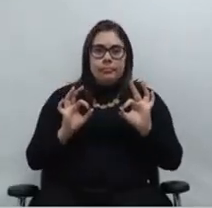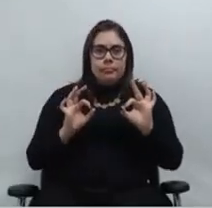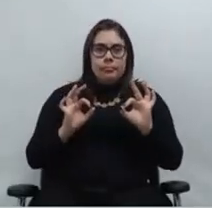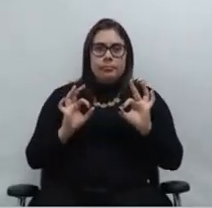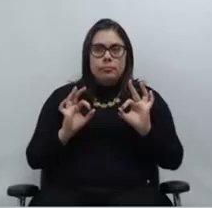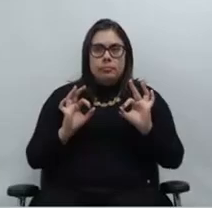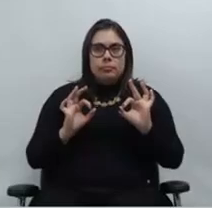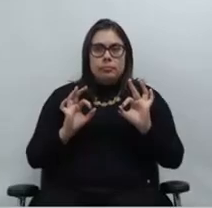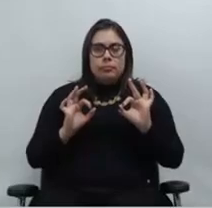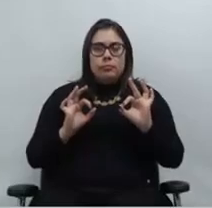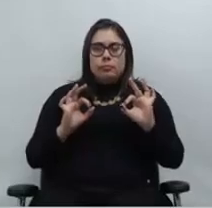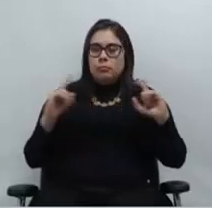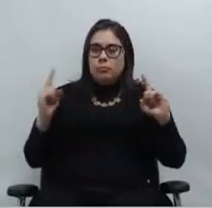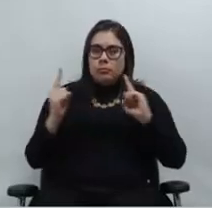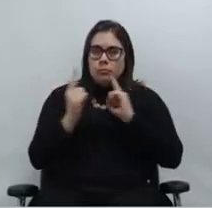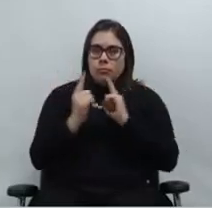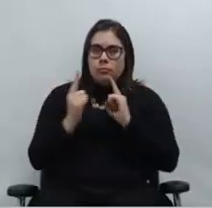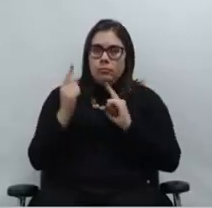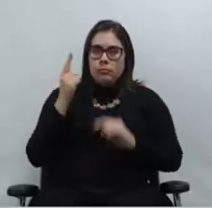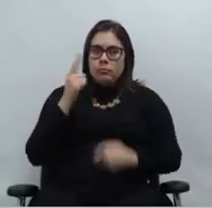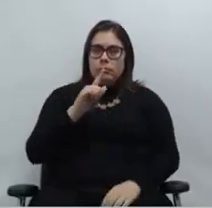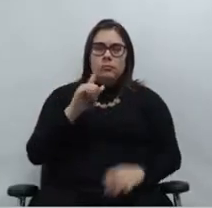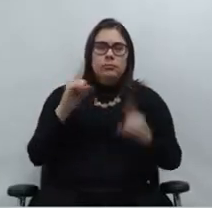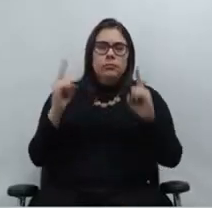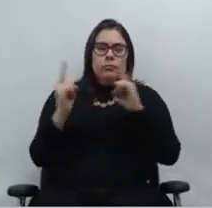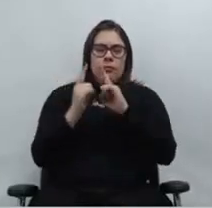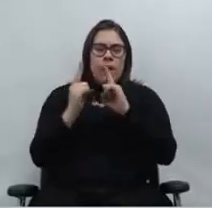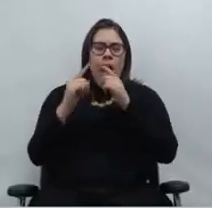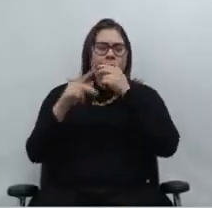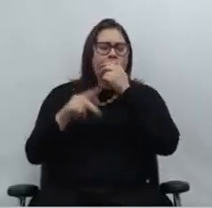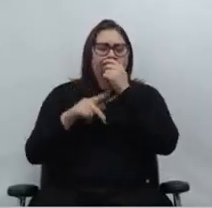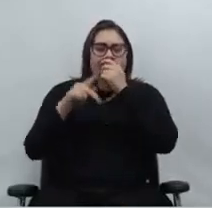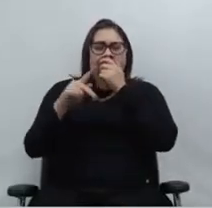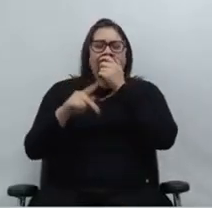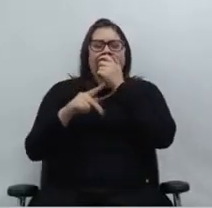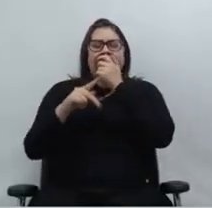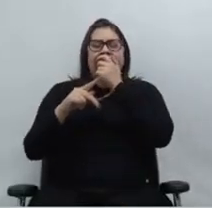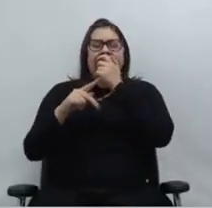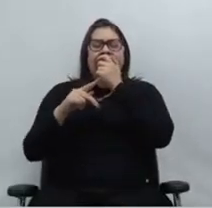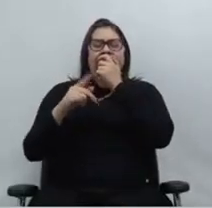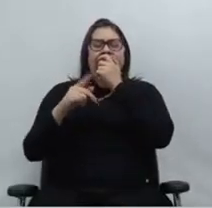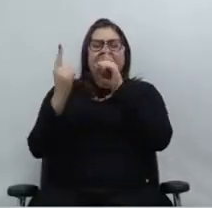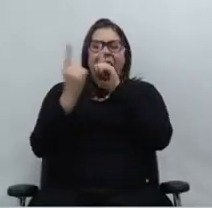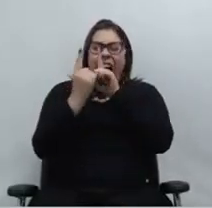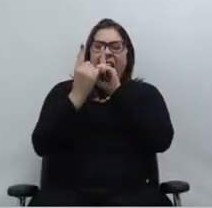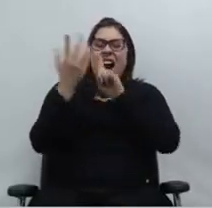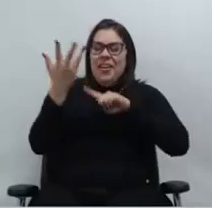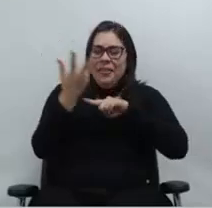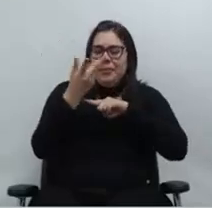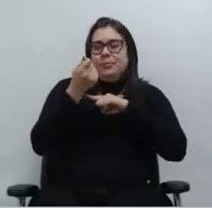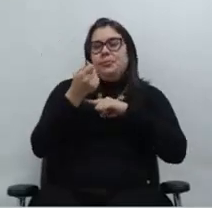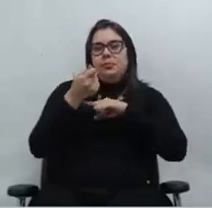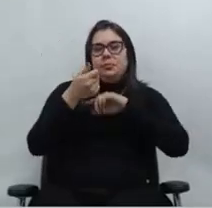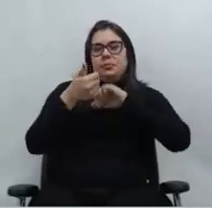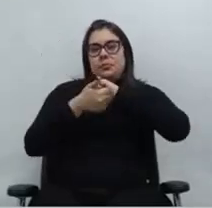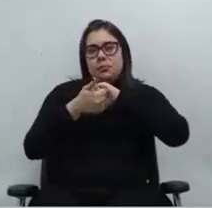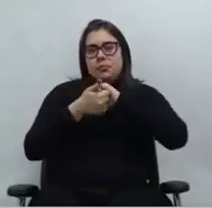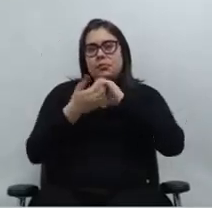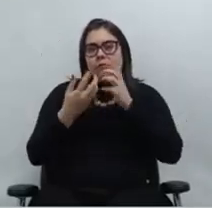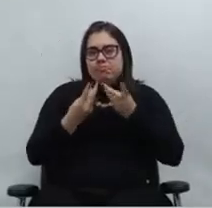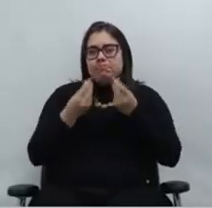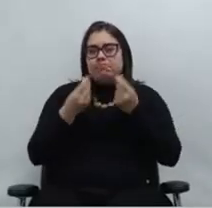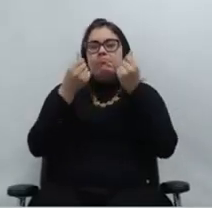o fluxo dos atendimentos para prestar à população um atendimento cada vez mais qualificado e o acesso à justiça de forma